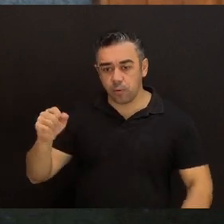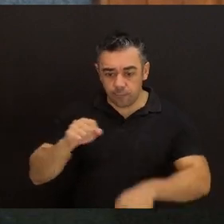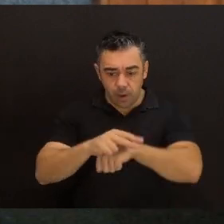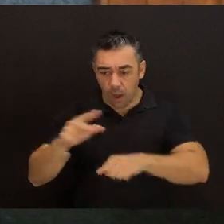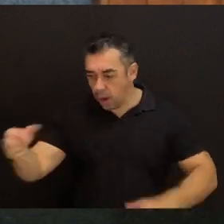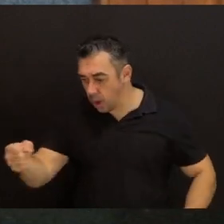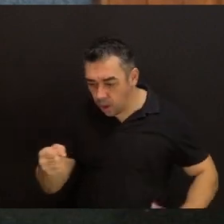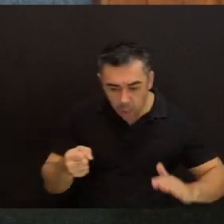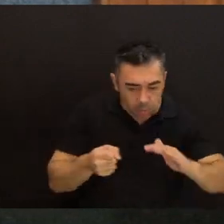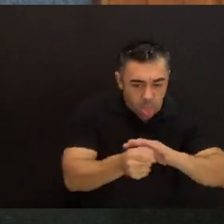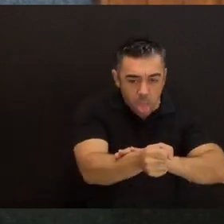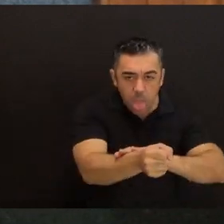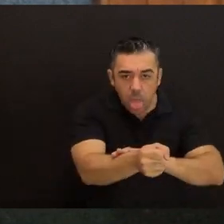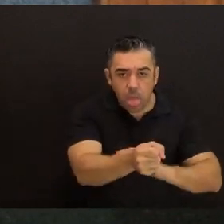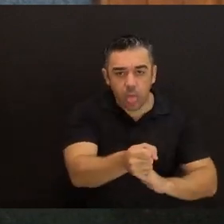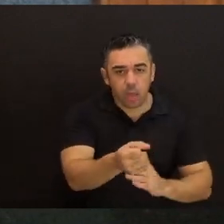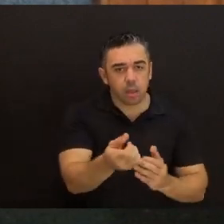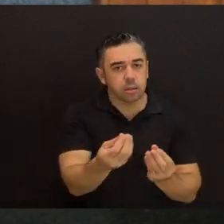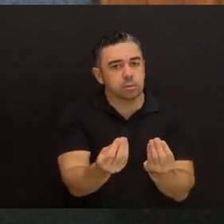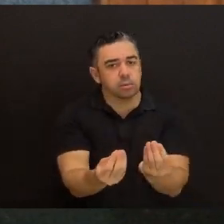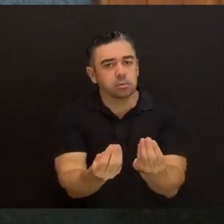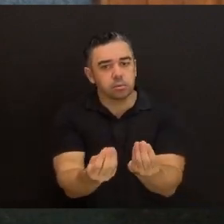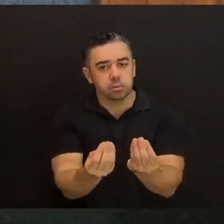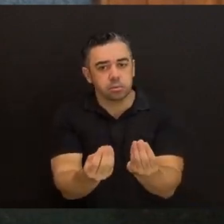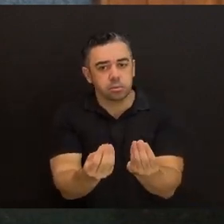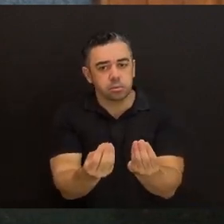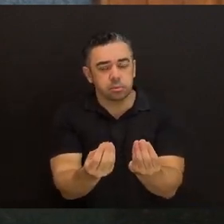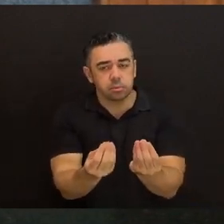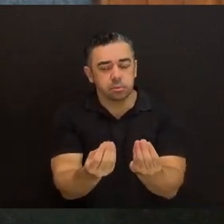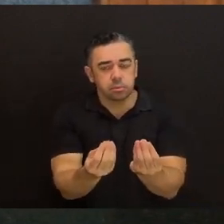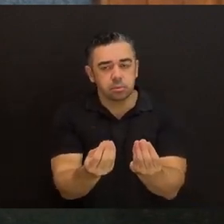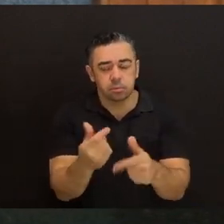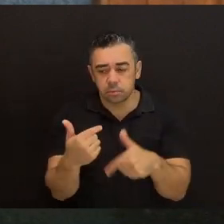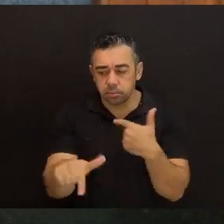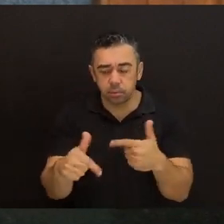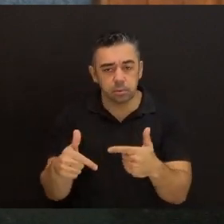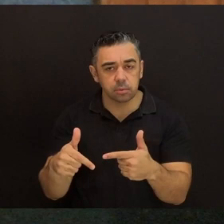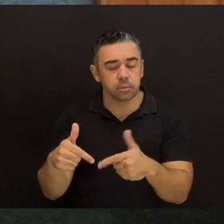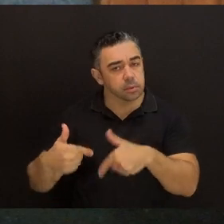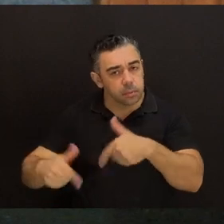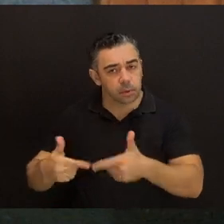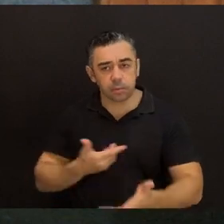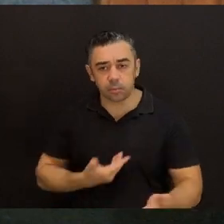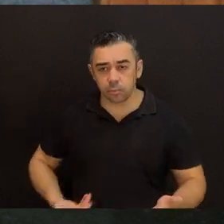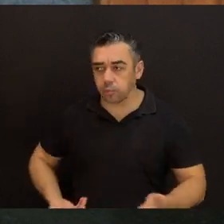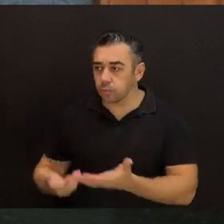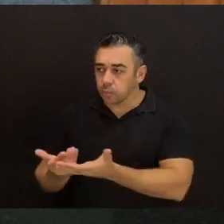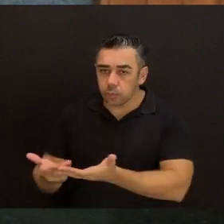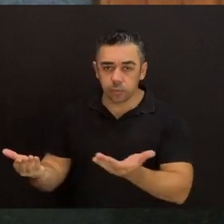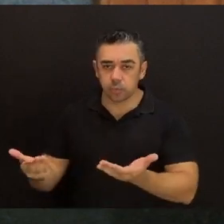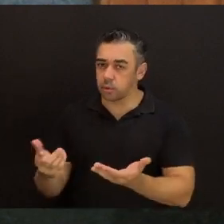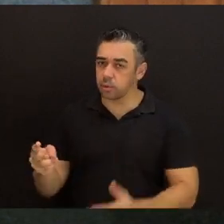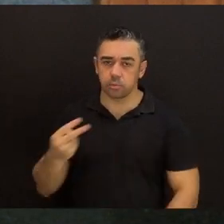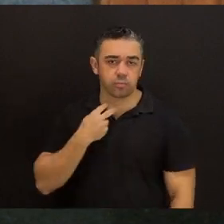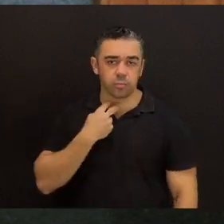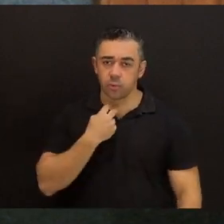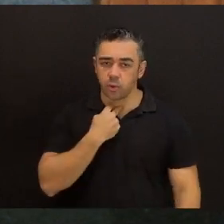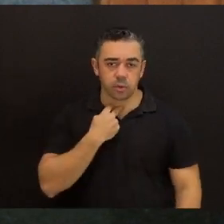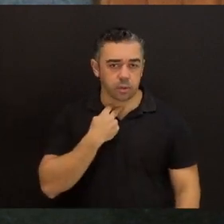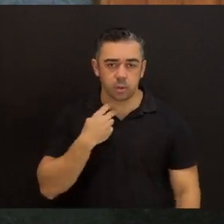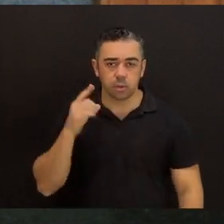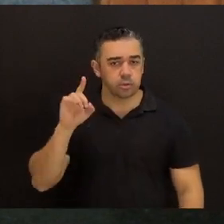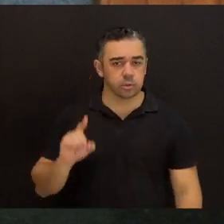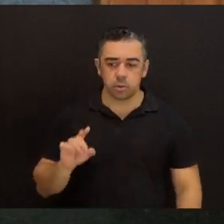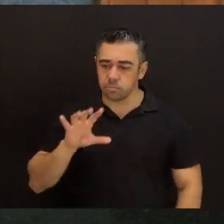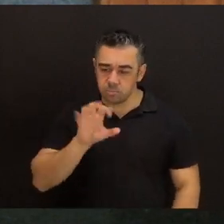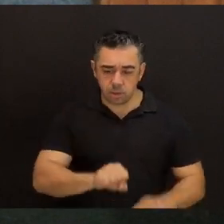público confiou uma vaga de trabalho para trabalhar para o público esse servidor não tem o direito de reverter